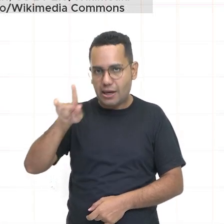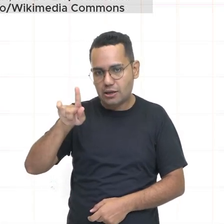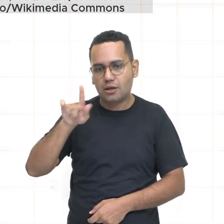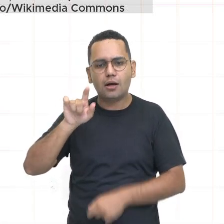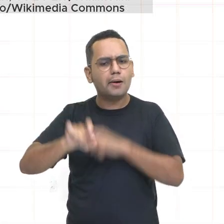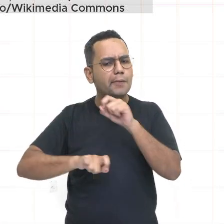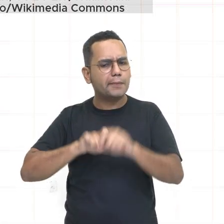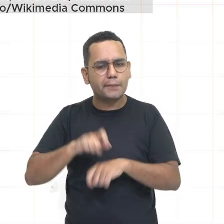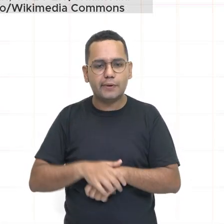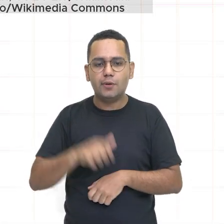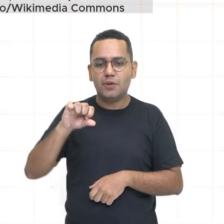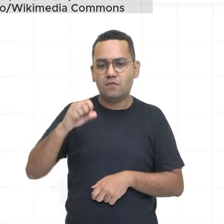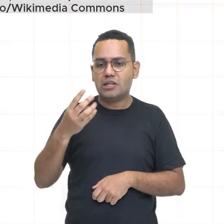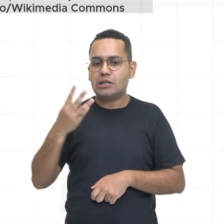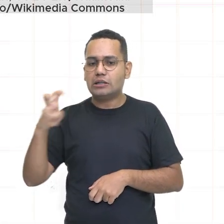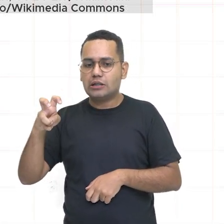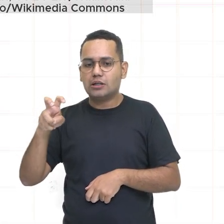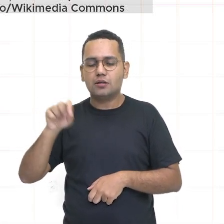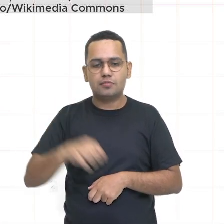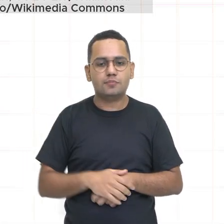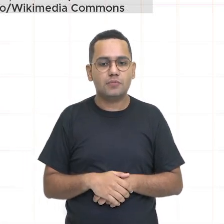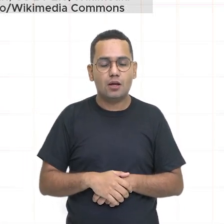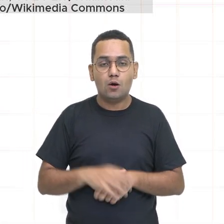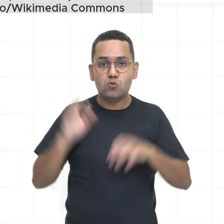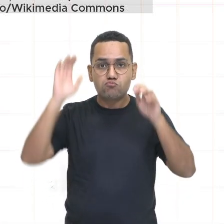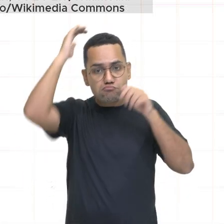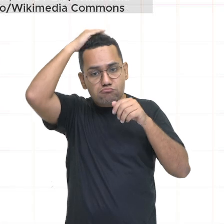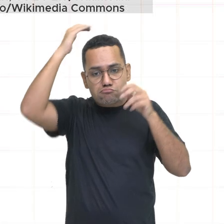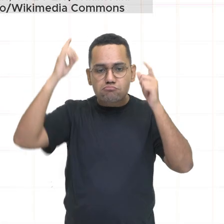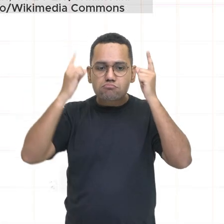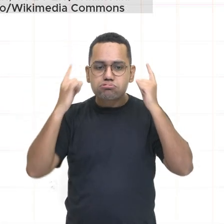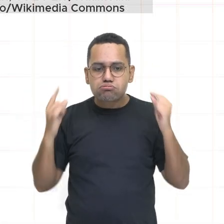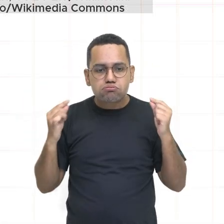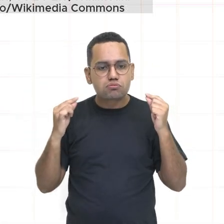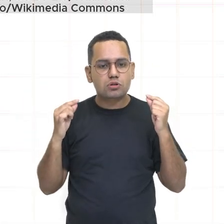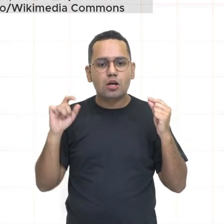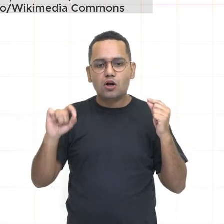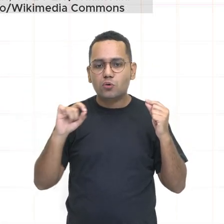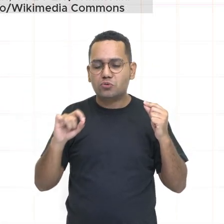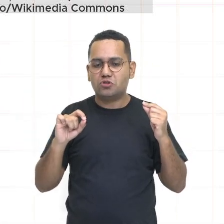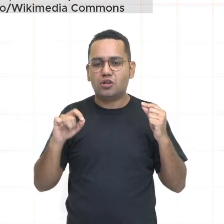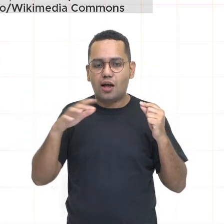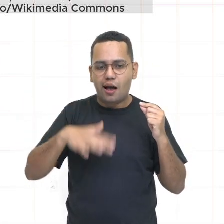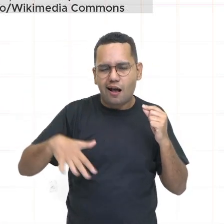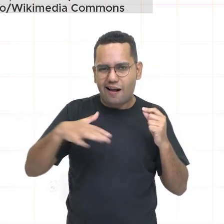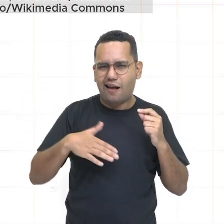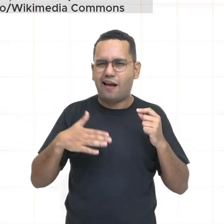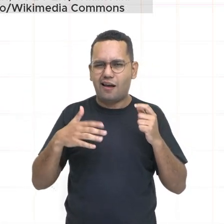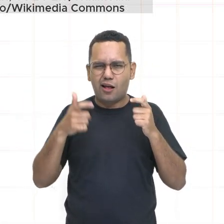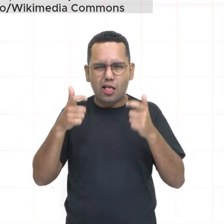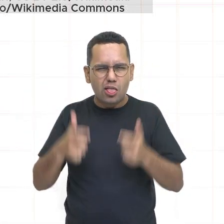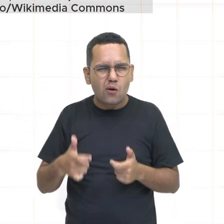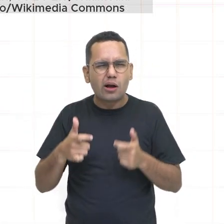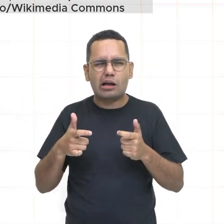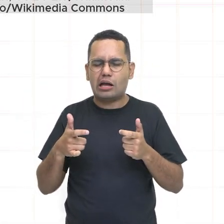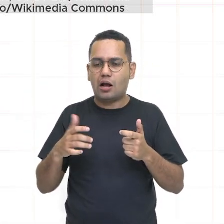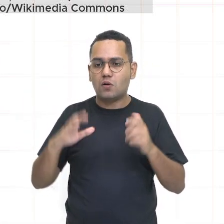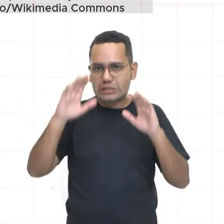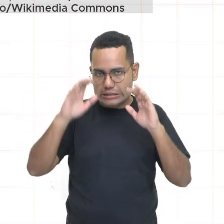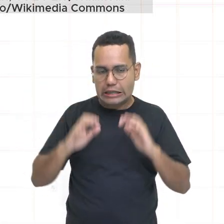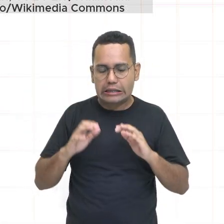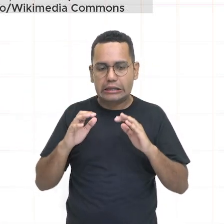a cidadania dos judeus e proibiram casamentos mistos. É importante nós observarmos que dentro dessas leis